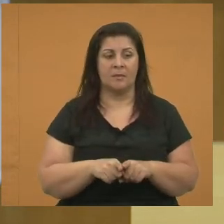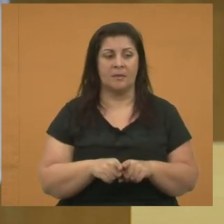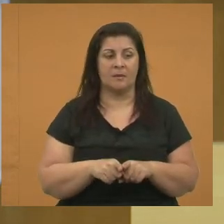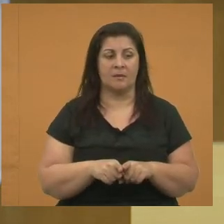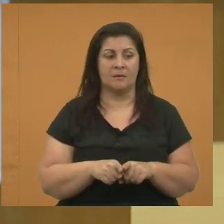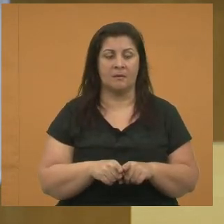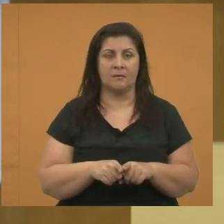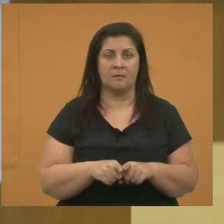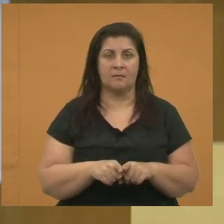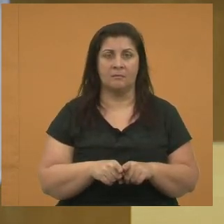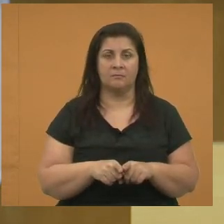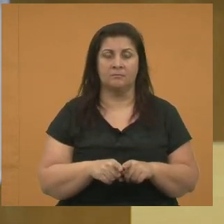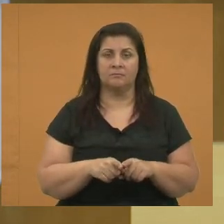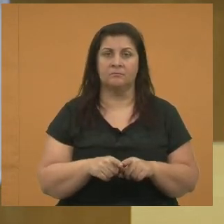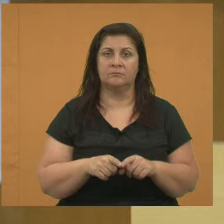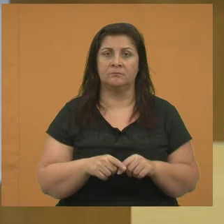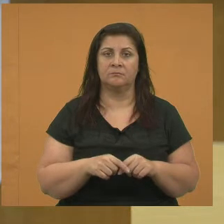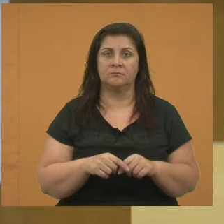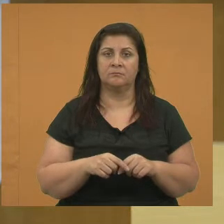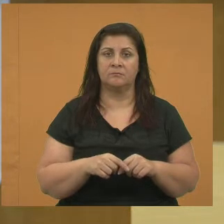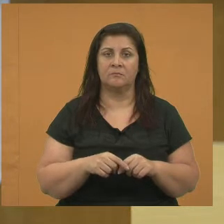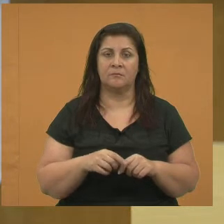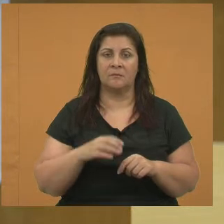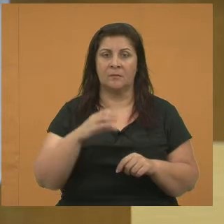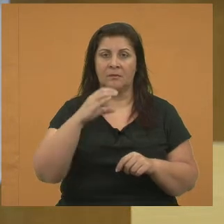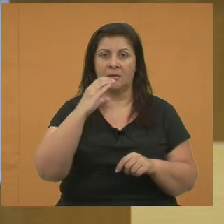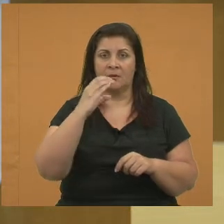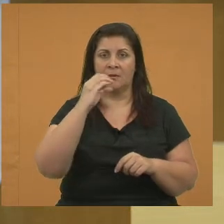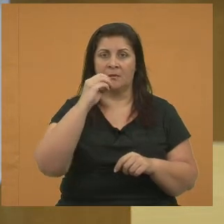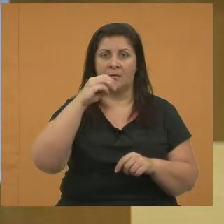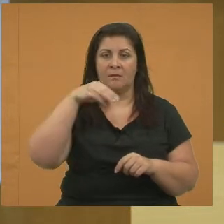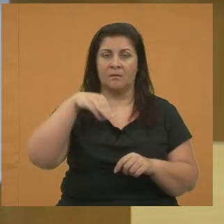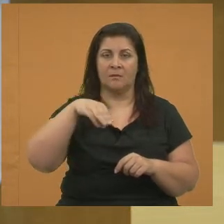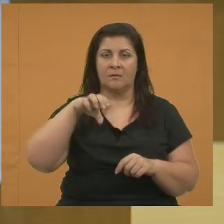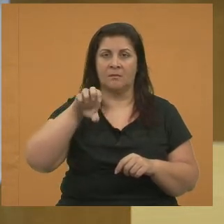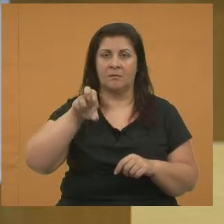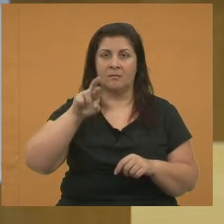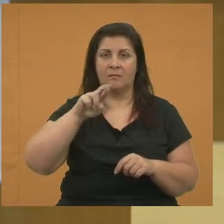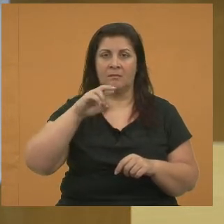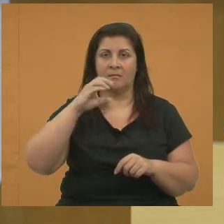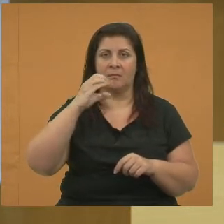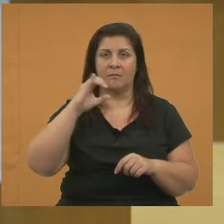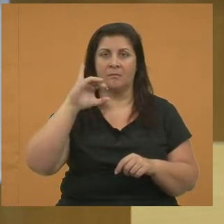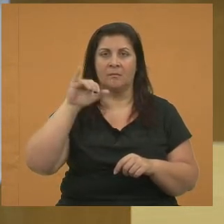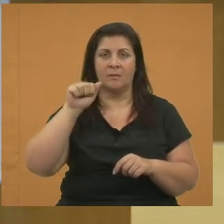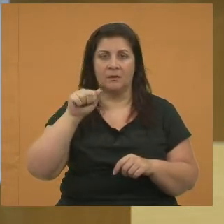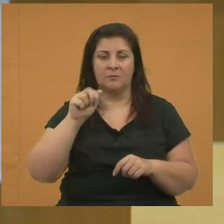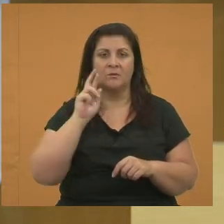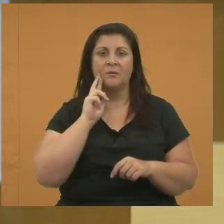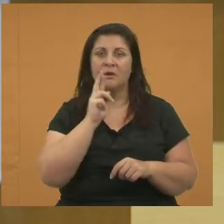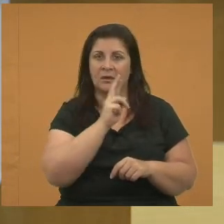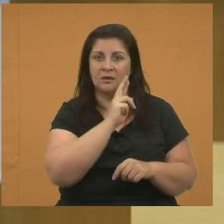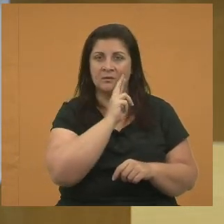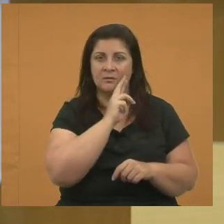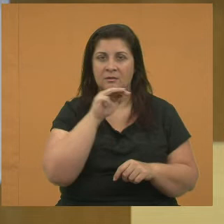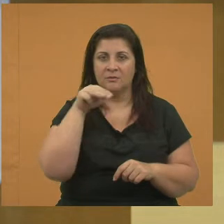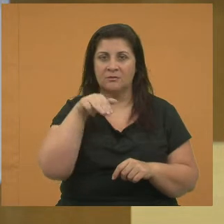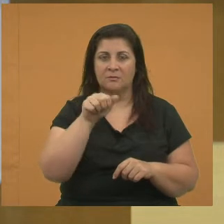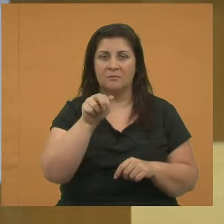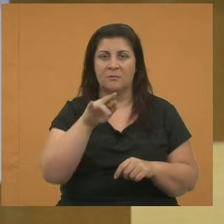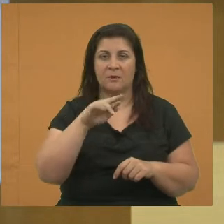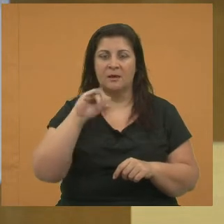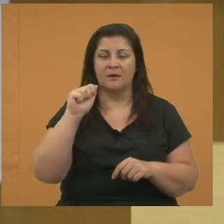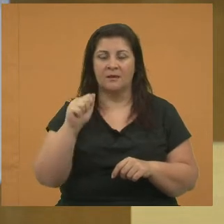o comércio que nos dá prazer, nos dá sabor. Aqui o Maria Mariá, o Rancho